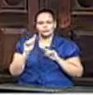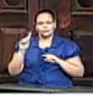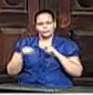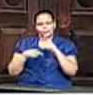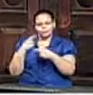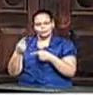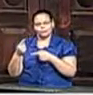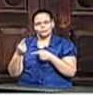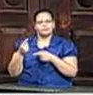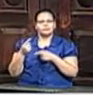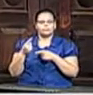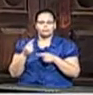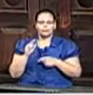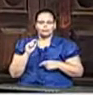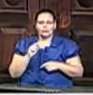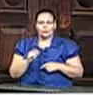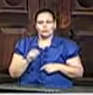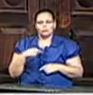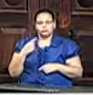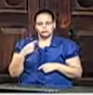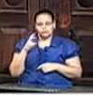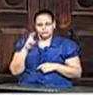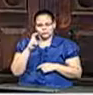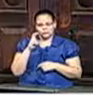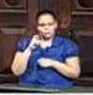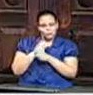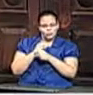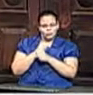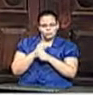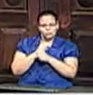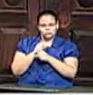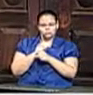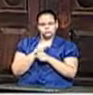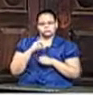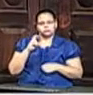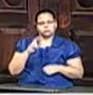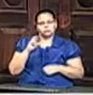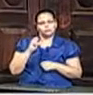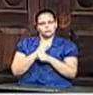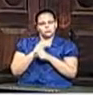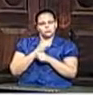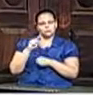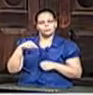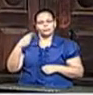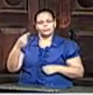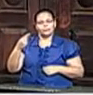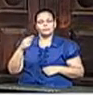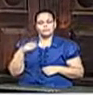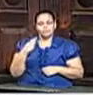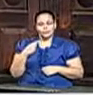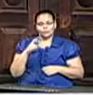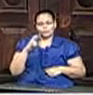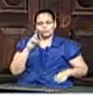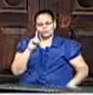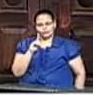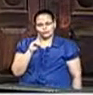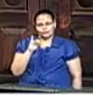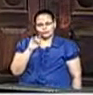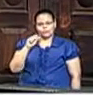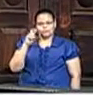após o 5º ano de vigência. Então, a partir de 5 de